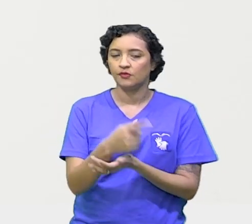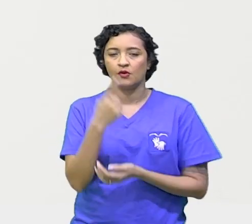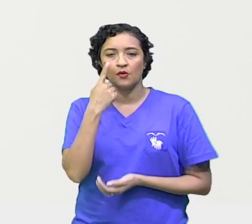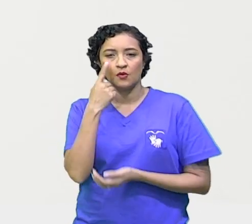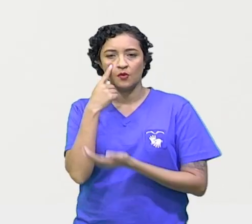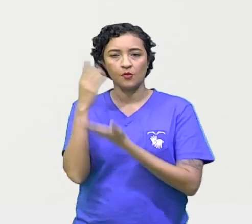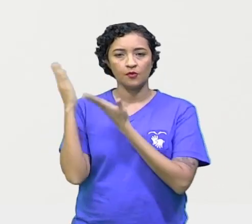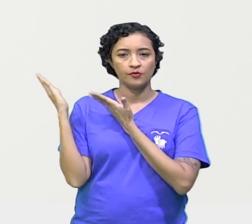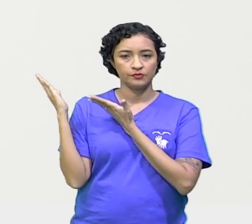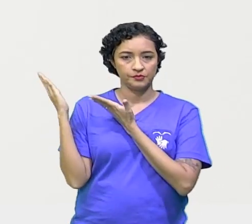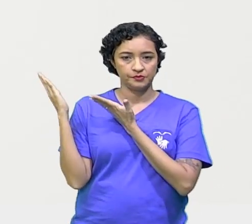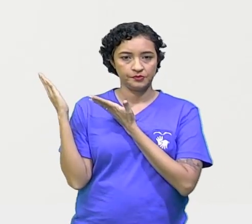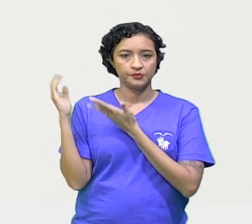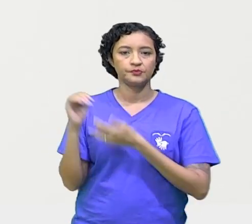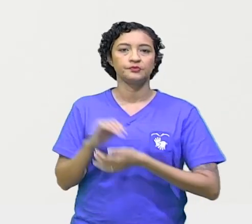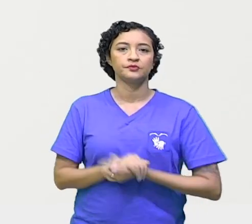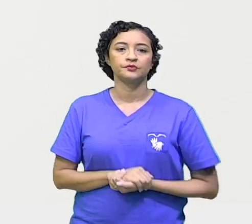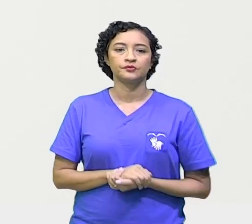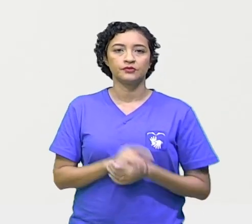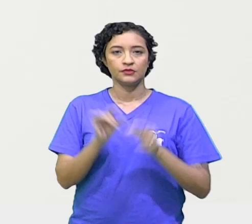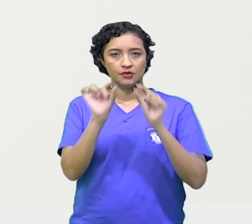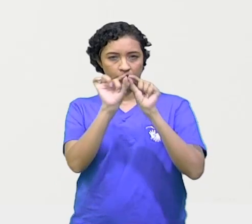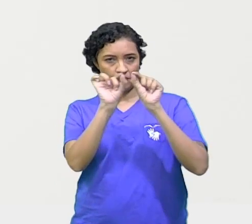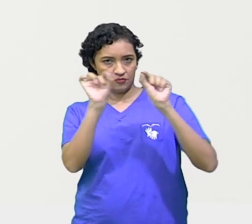lado do retângulo